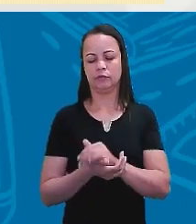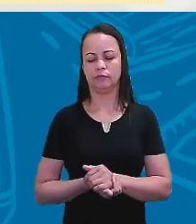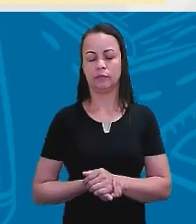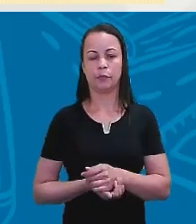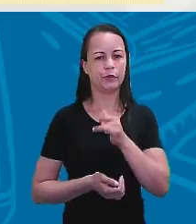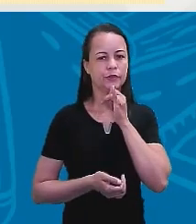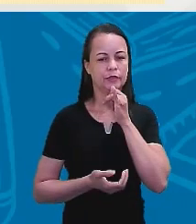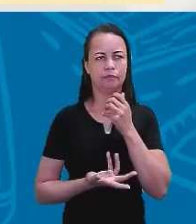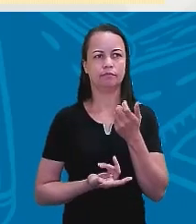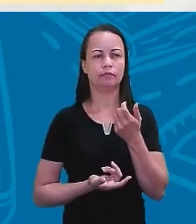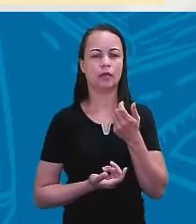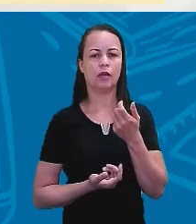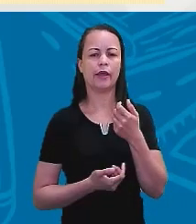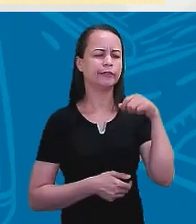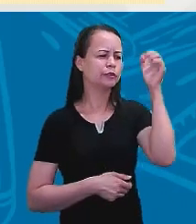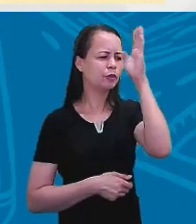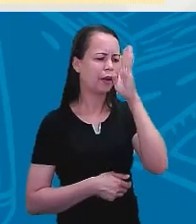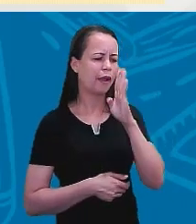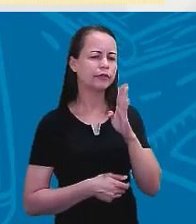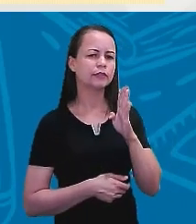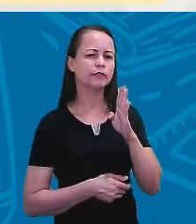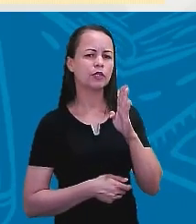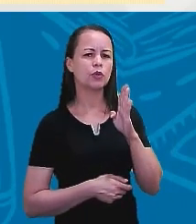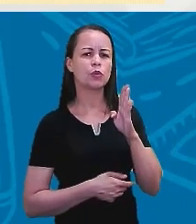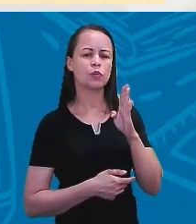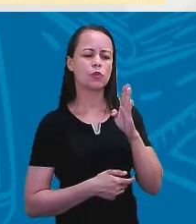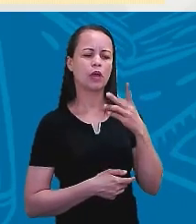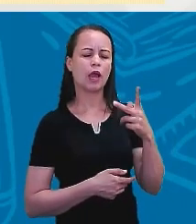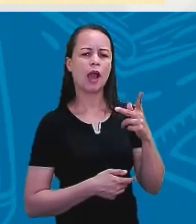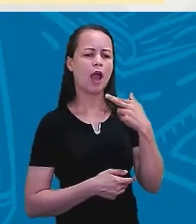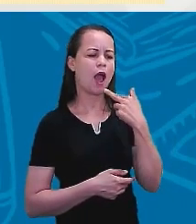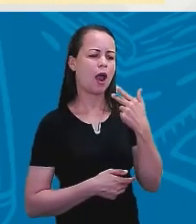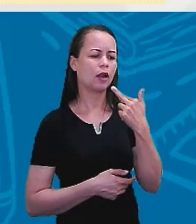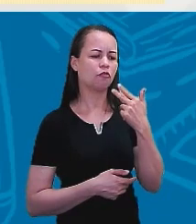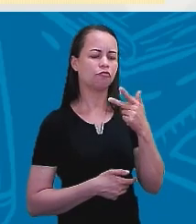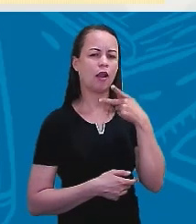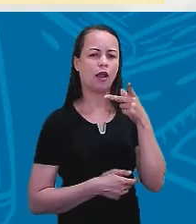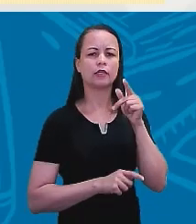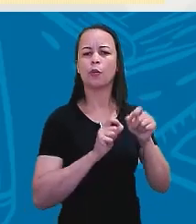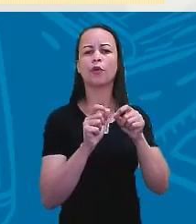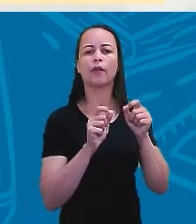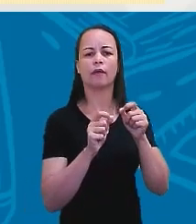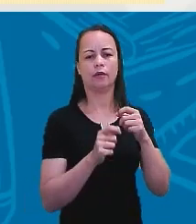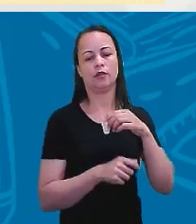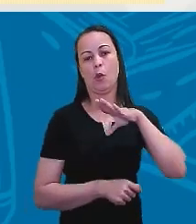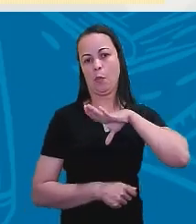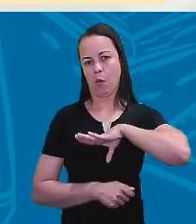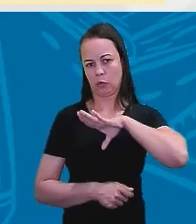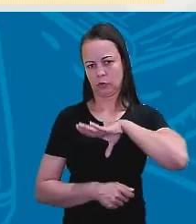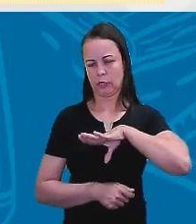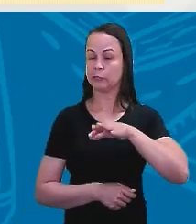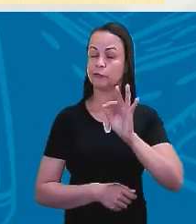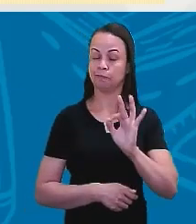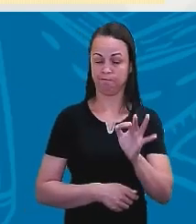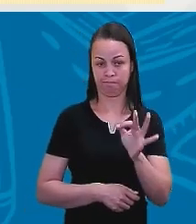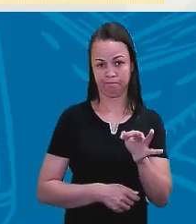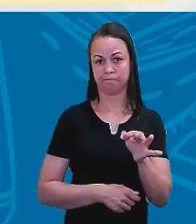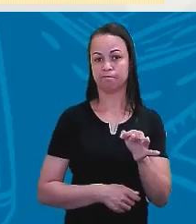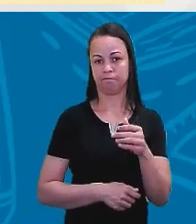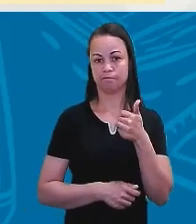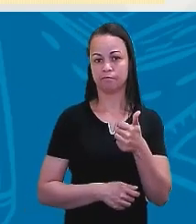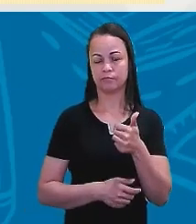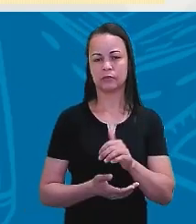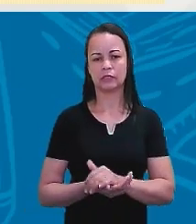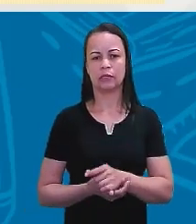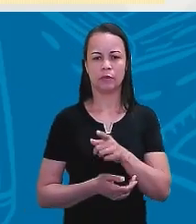eu digo assim, no Brasil, qual a língua falada aqui no Brasil? A gente fala o português, correto. Muito bem.